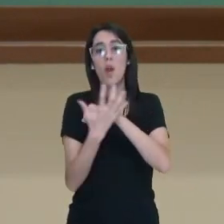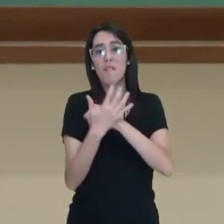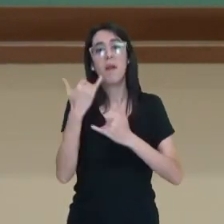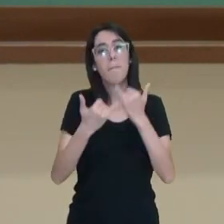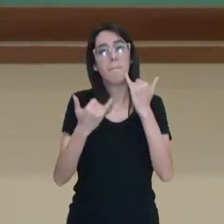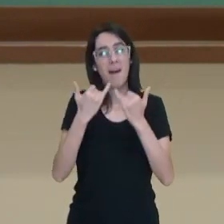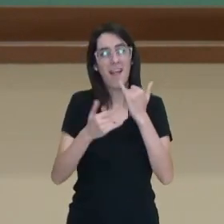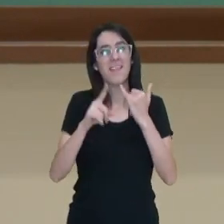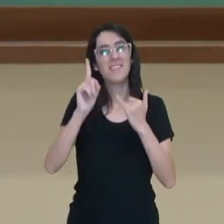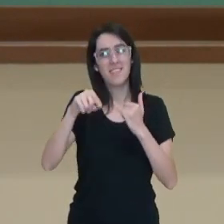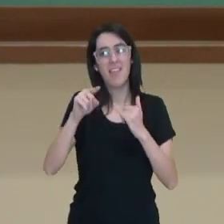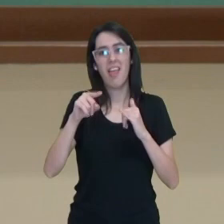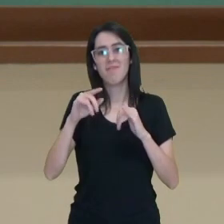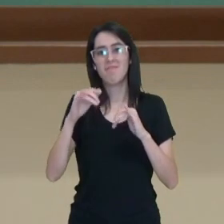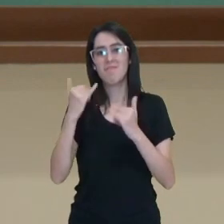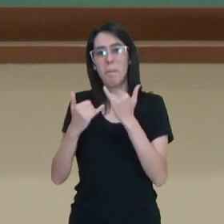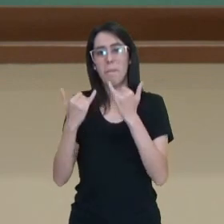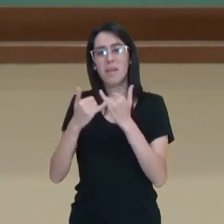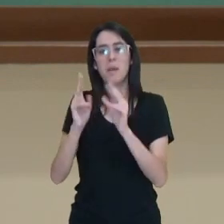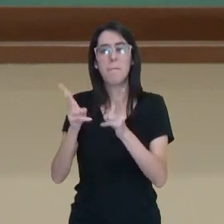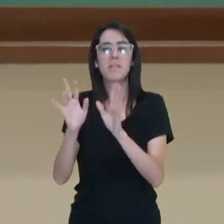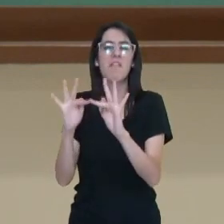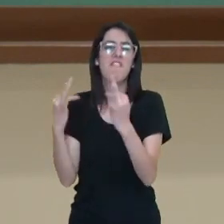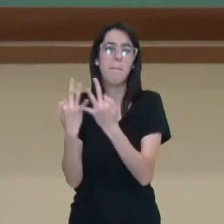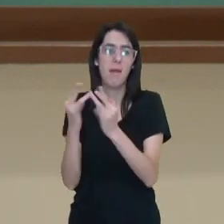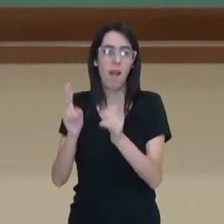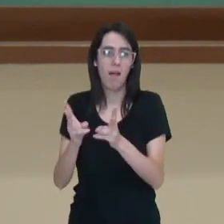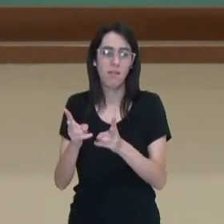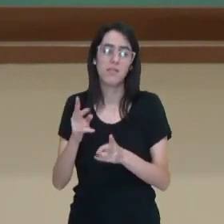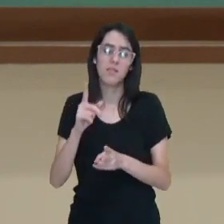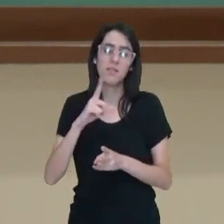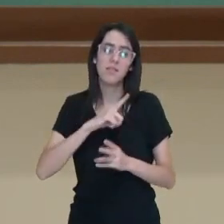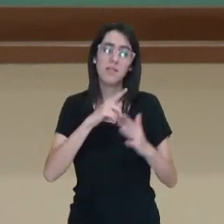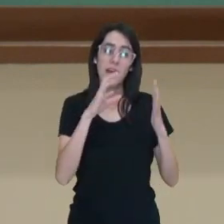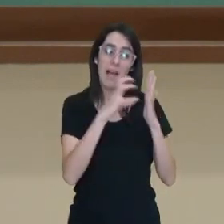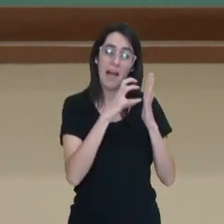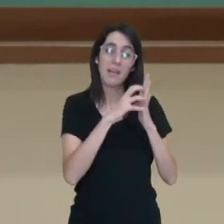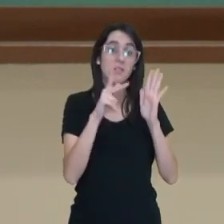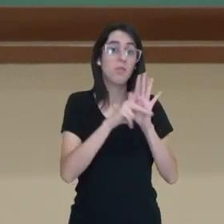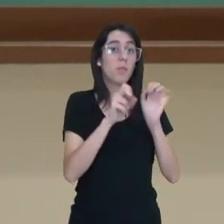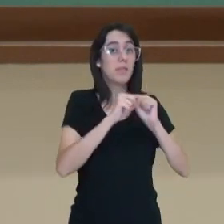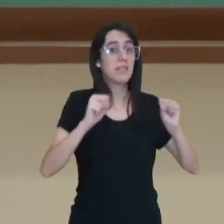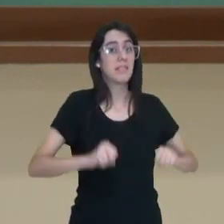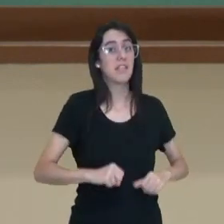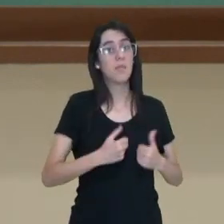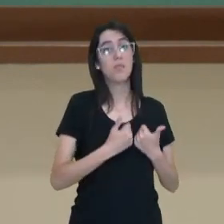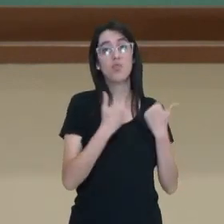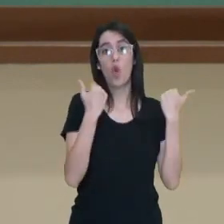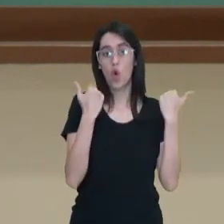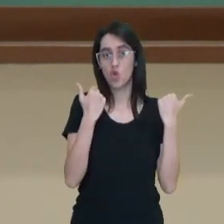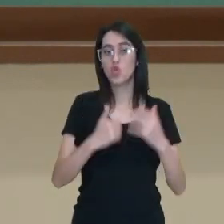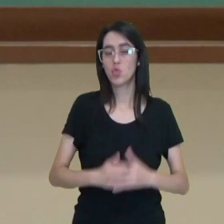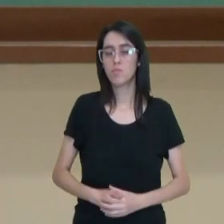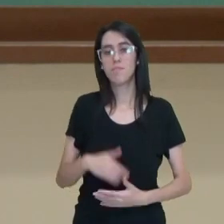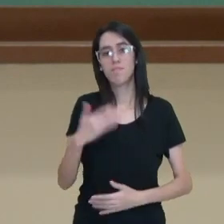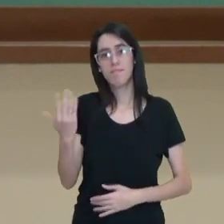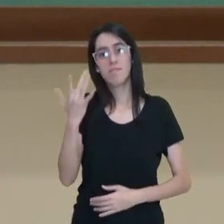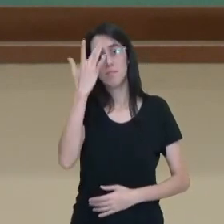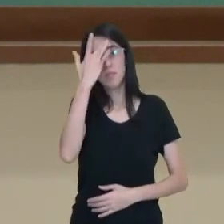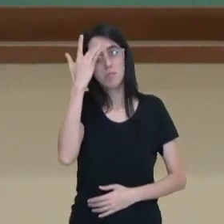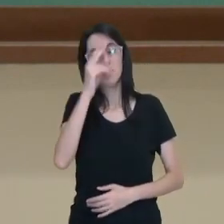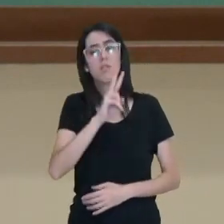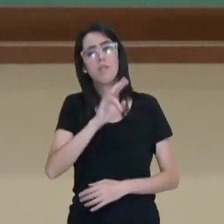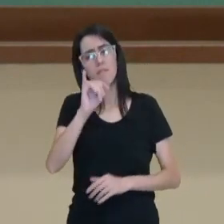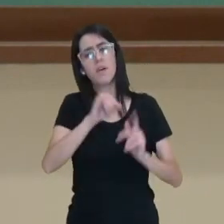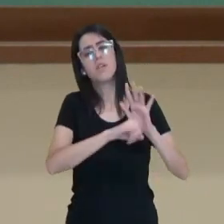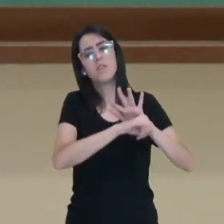eles são vírus parecidos, ok? Mas o vírus da AIDS ele afeta o sistema imunológico, então a pessoa ela vai adoecer,